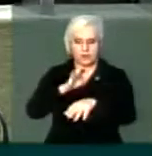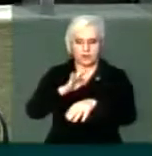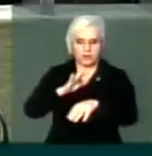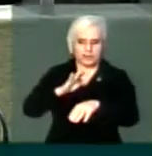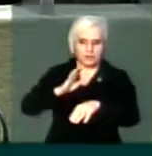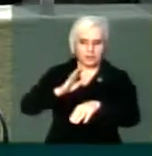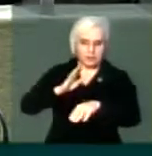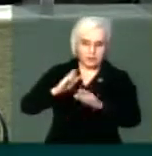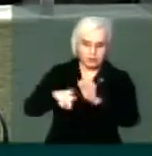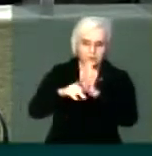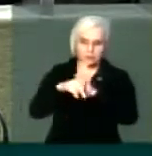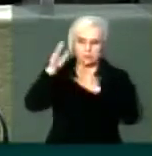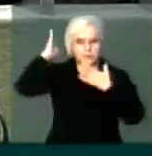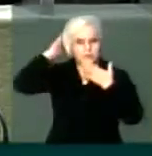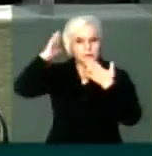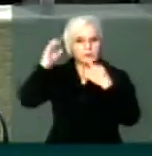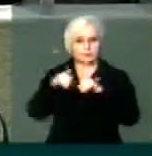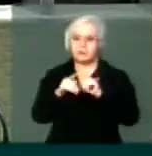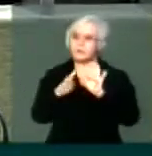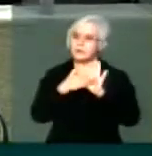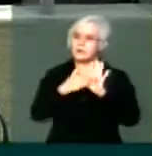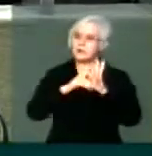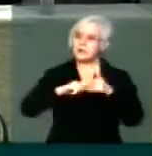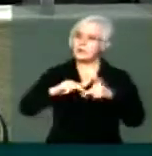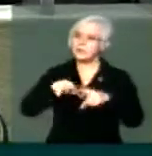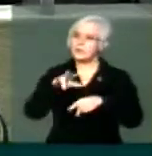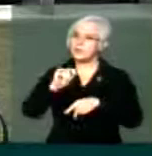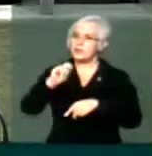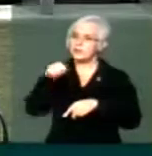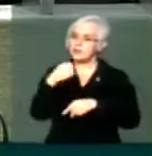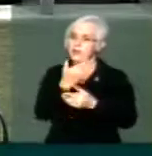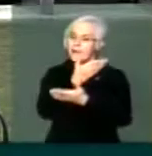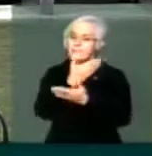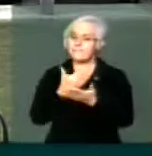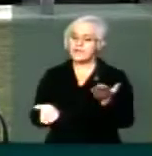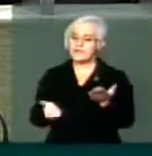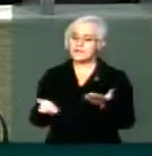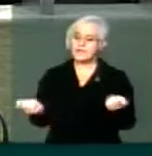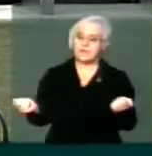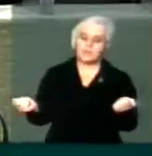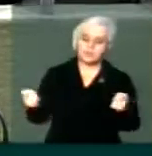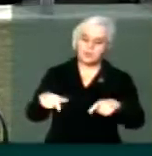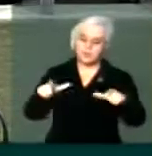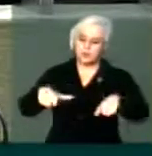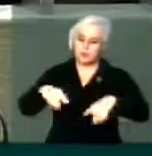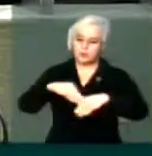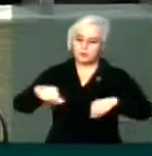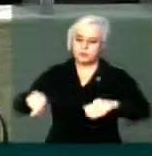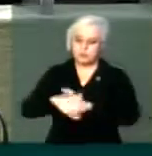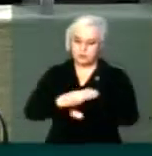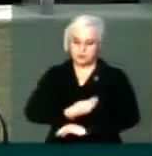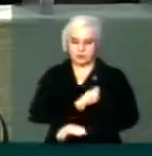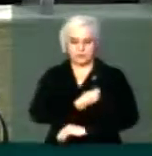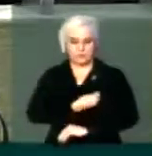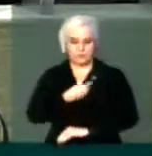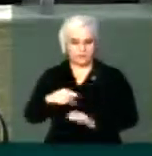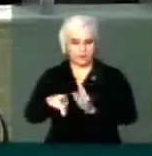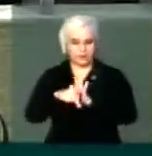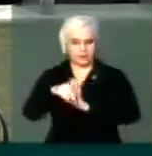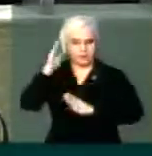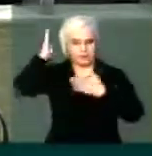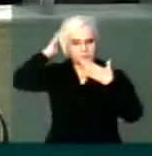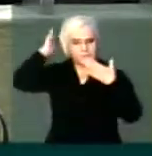as propostas que significam a perda das condições adequadas à sobrevivência